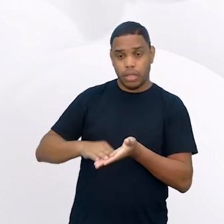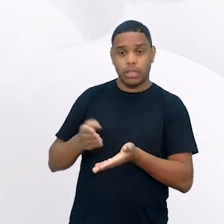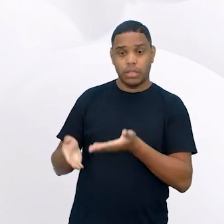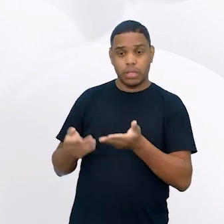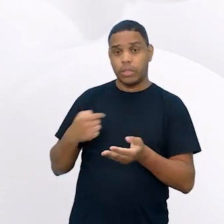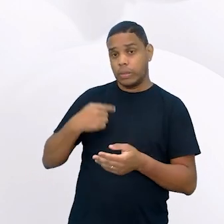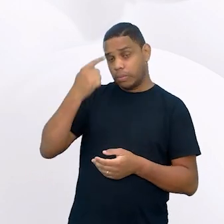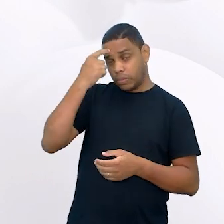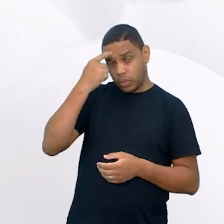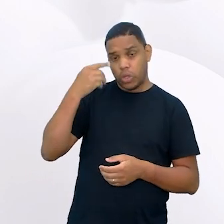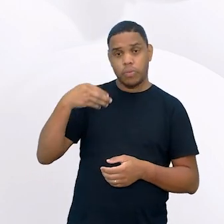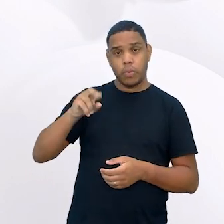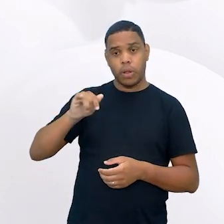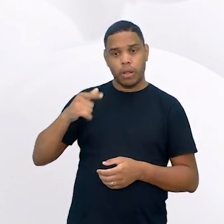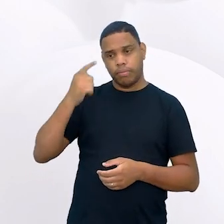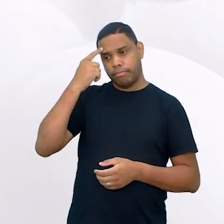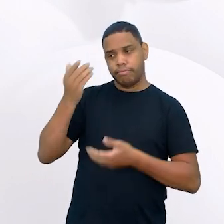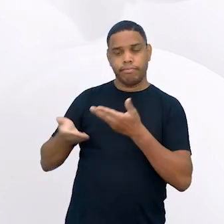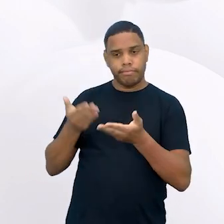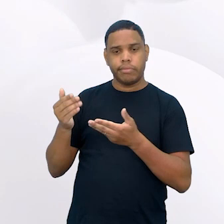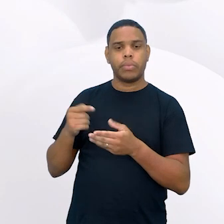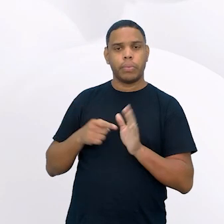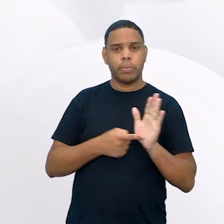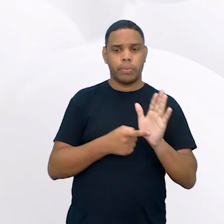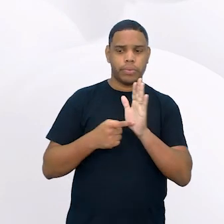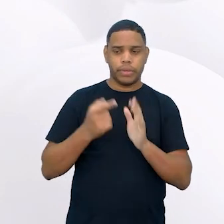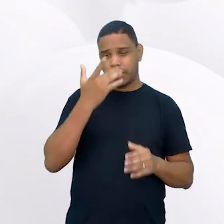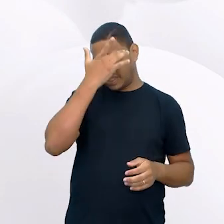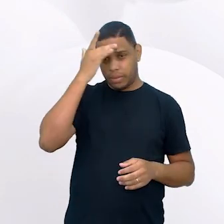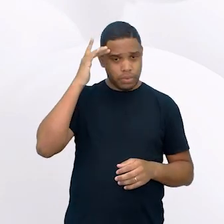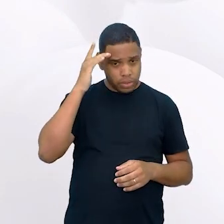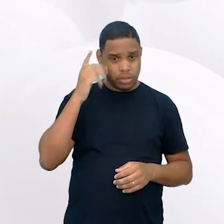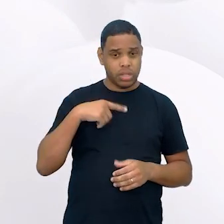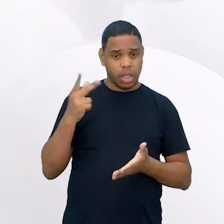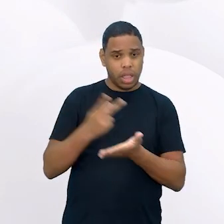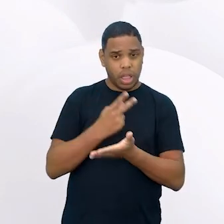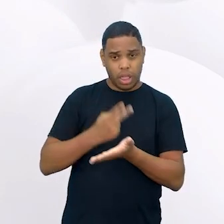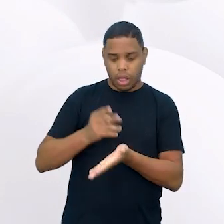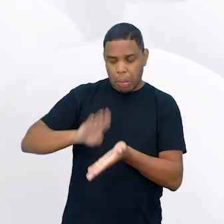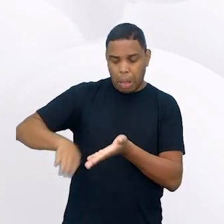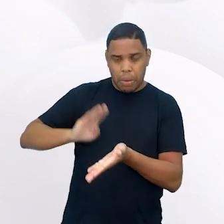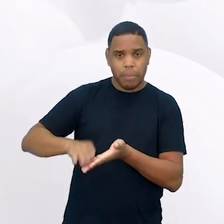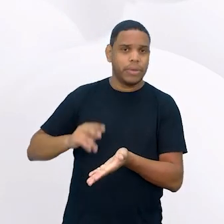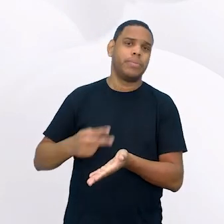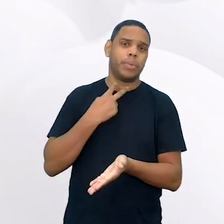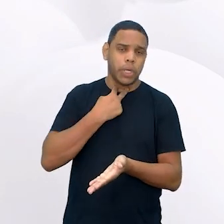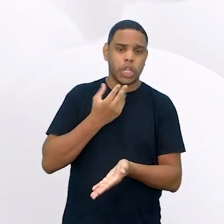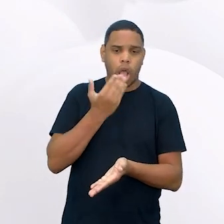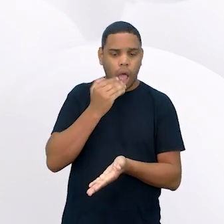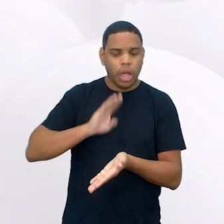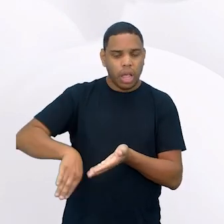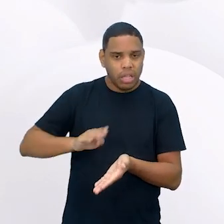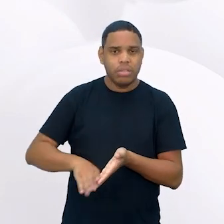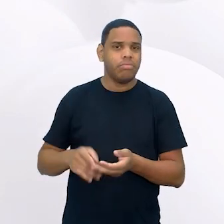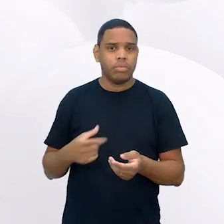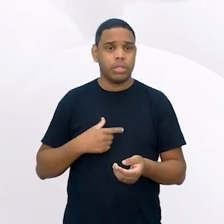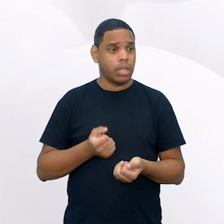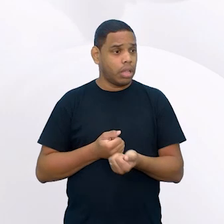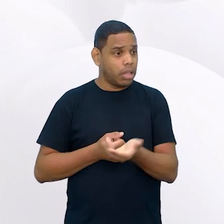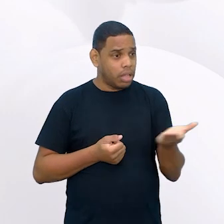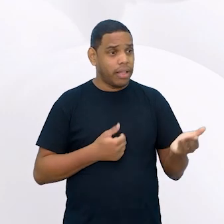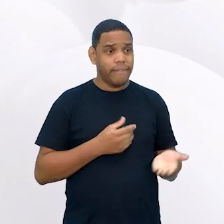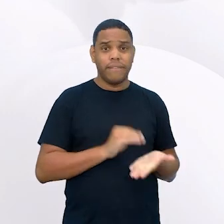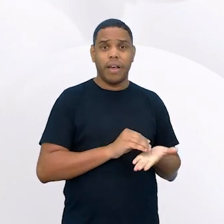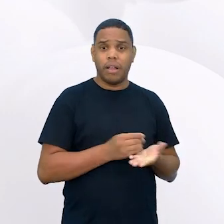uma categoria moral. Né? Mostrar para as pessoas que é imoral a gente desperdiçar comida ou qualquer coisa quando falta tanto